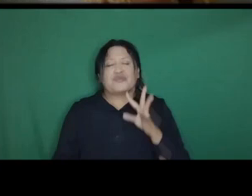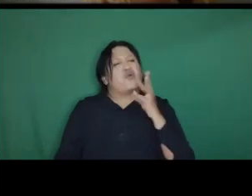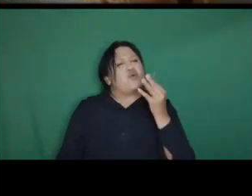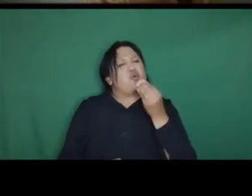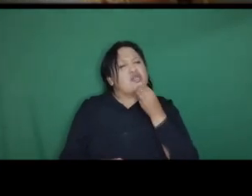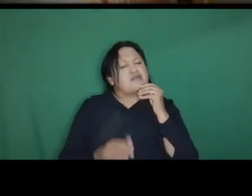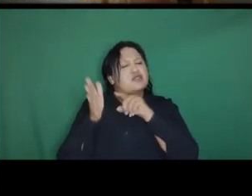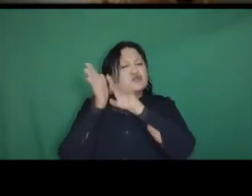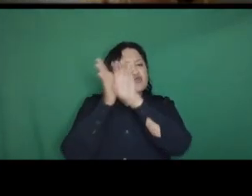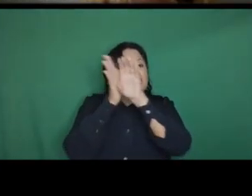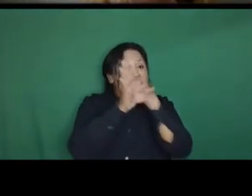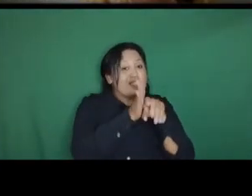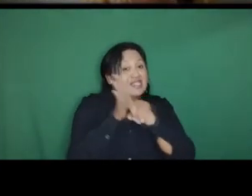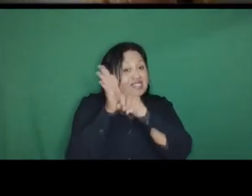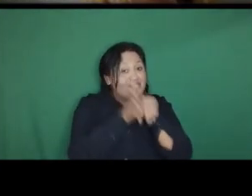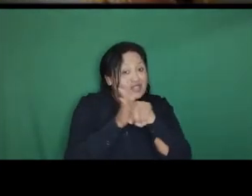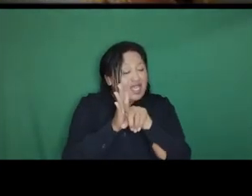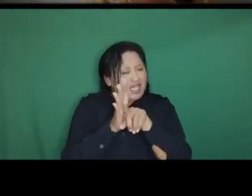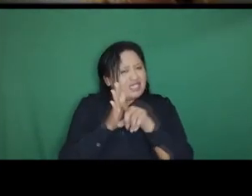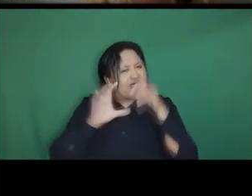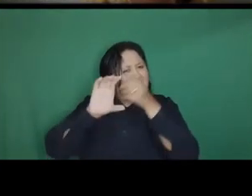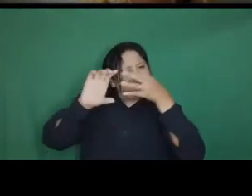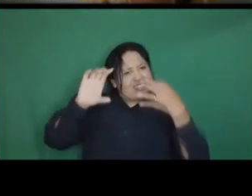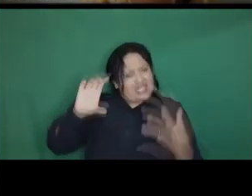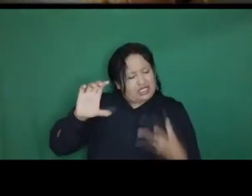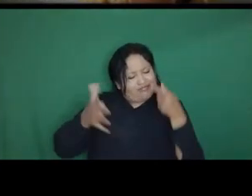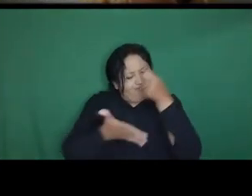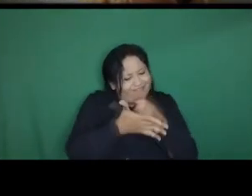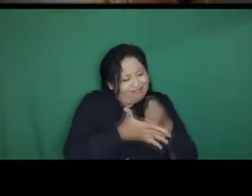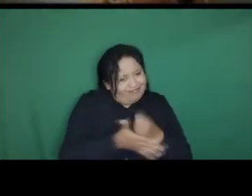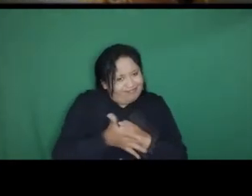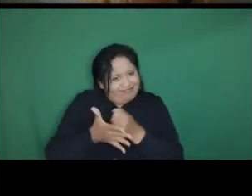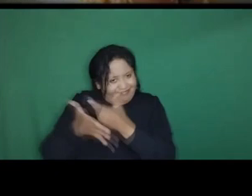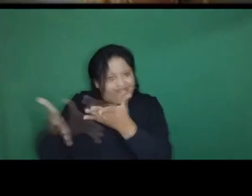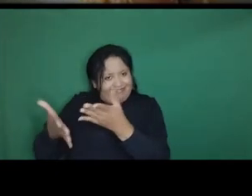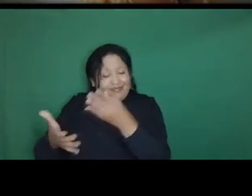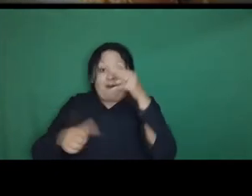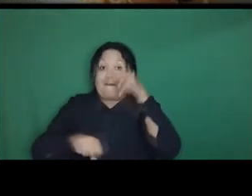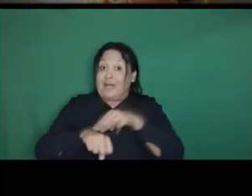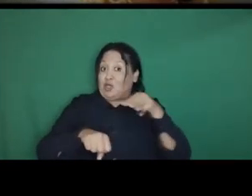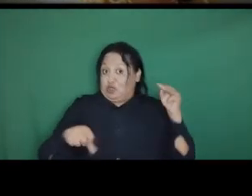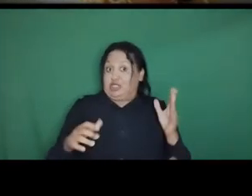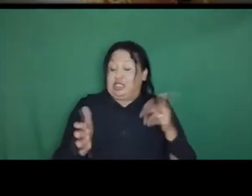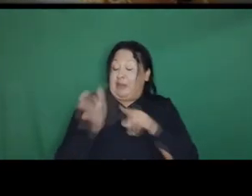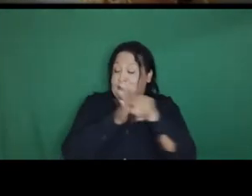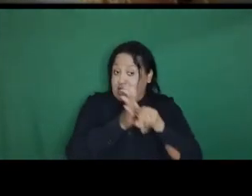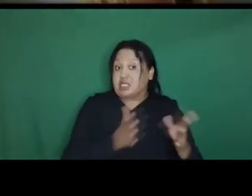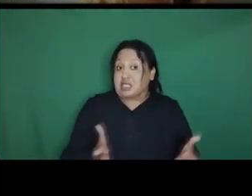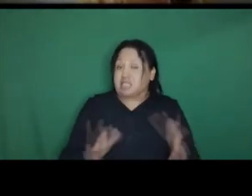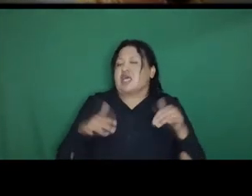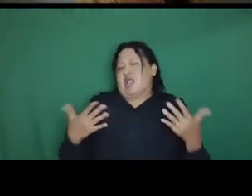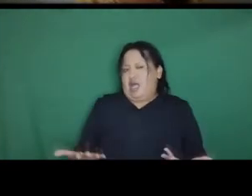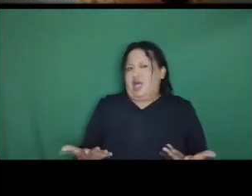pelo Rigor metodológico empregado na pesquisa será é que é o conhecimento científico